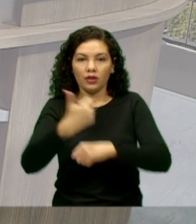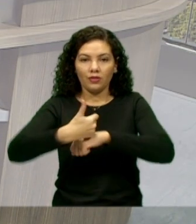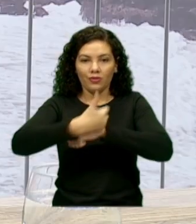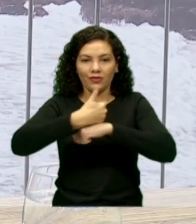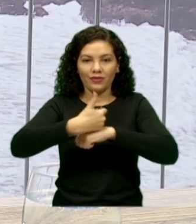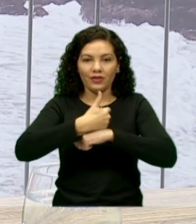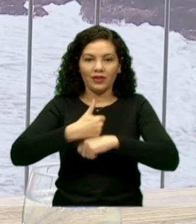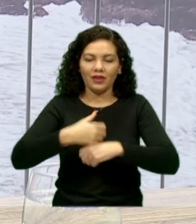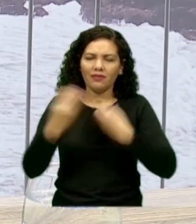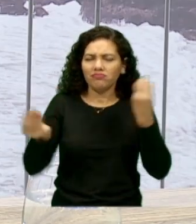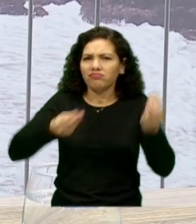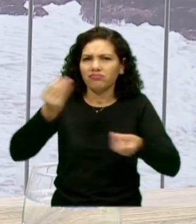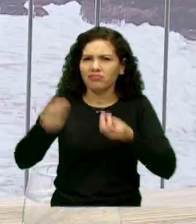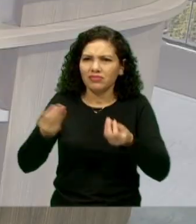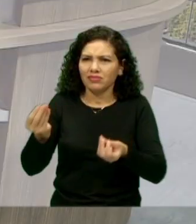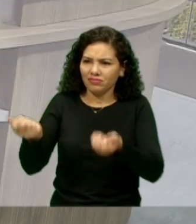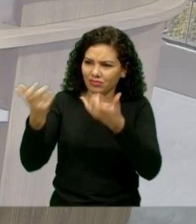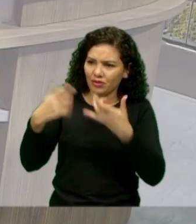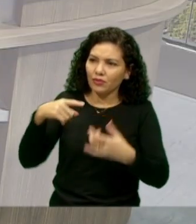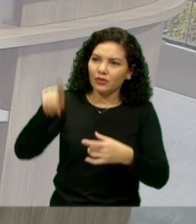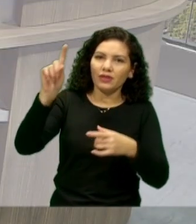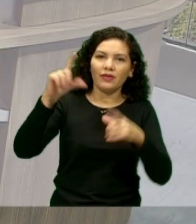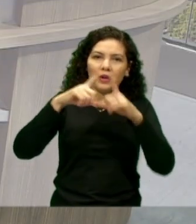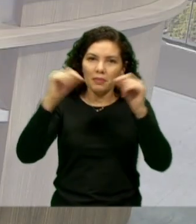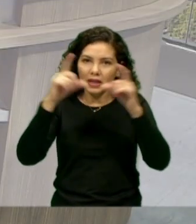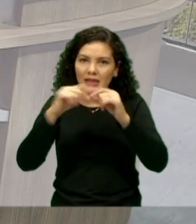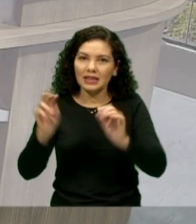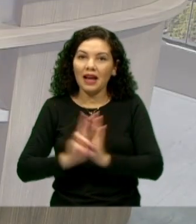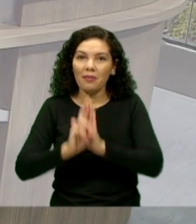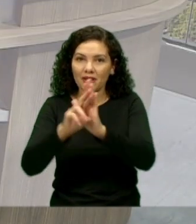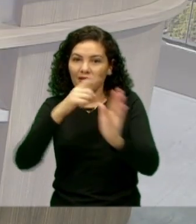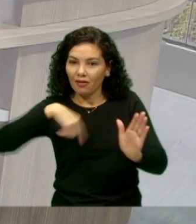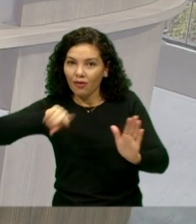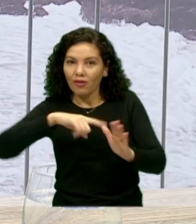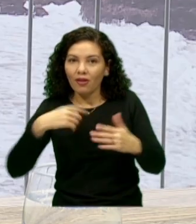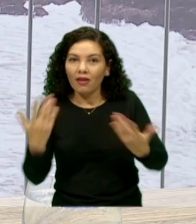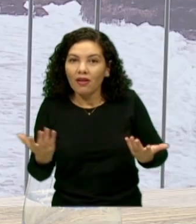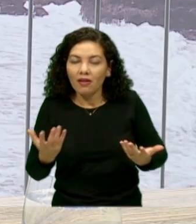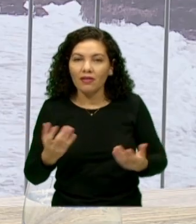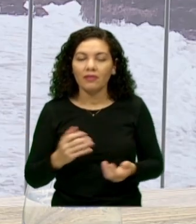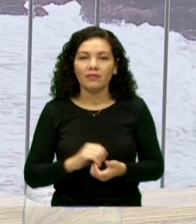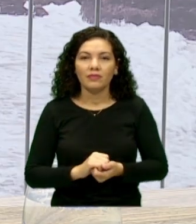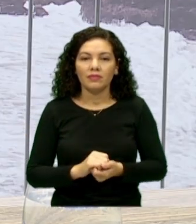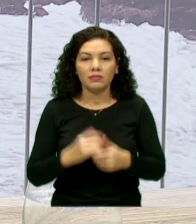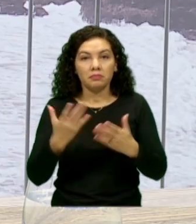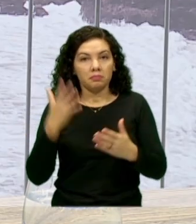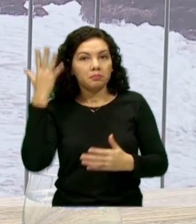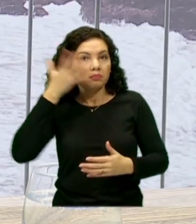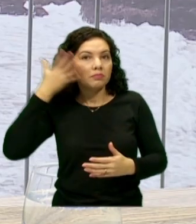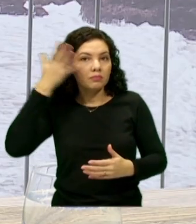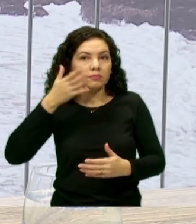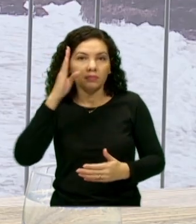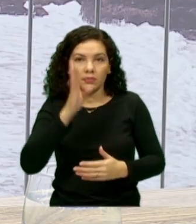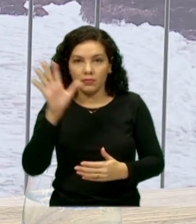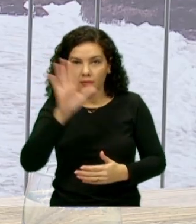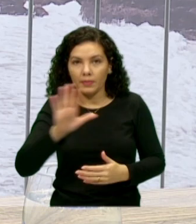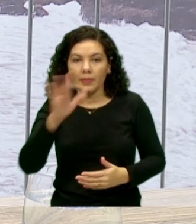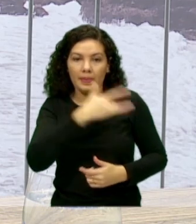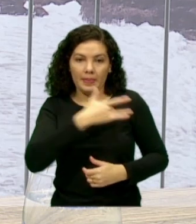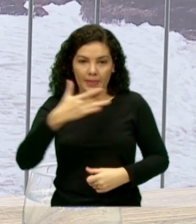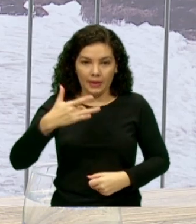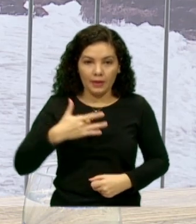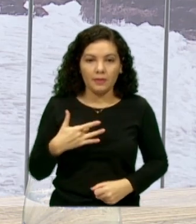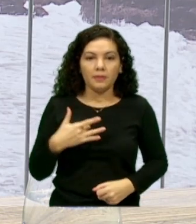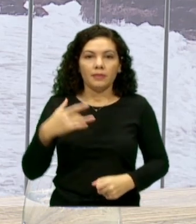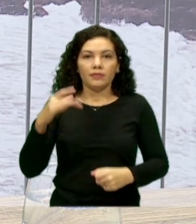gente. Você vai a Brasília nos representar? Então, a Conferência Nacional da Saúde do Trabalhador